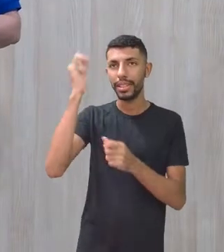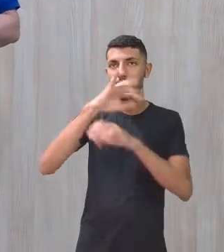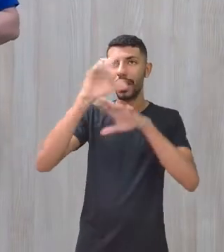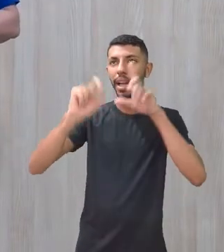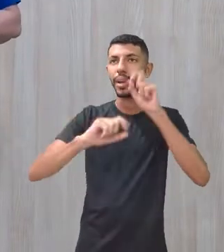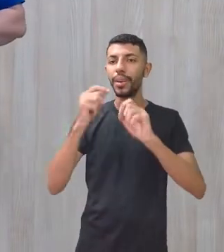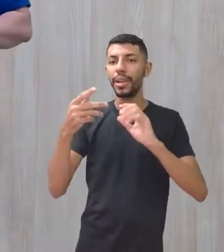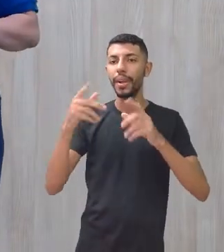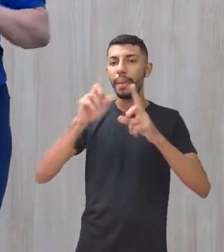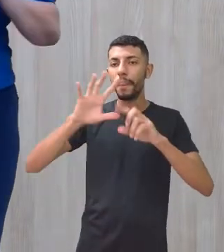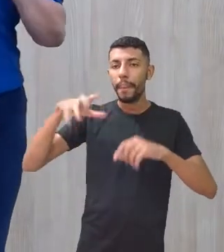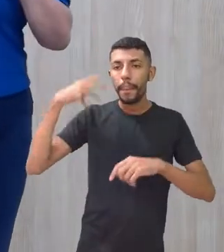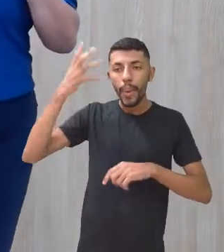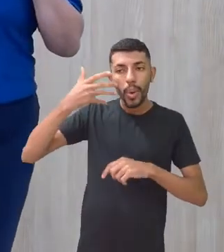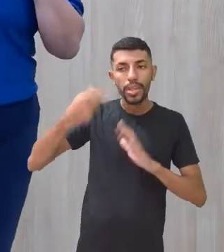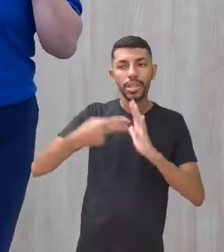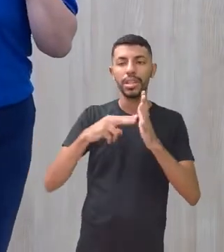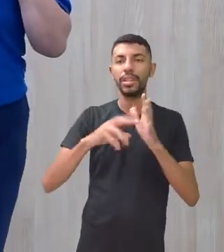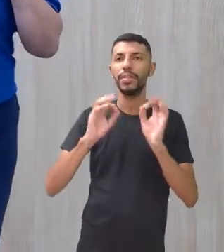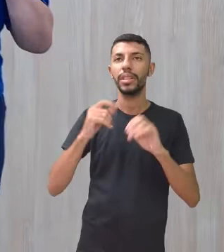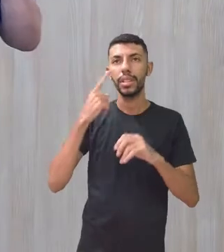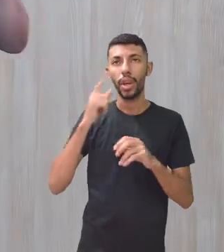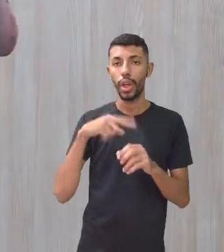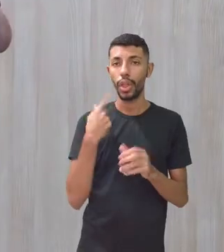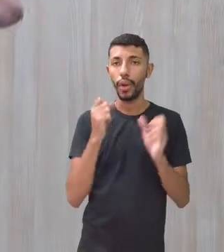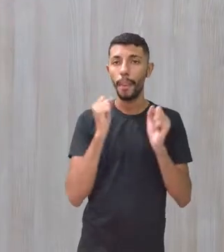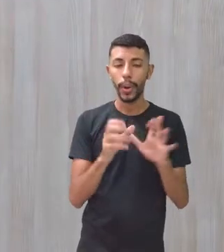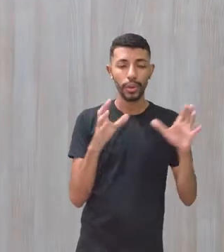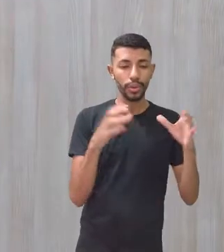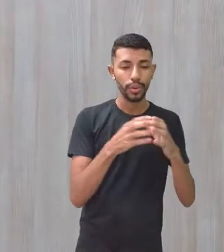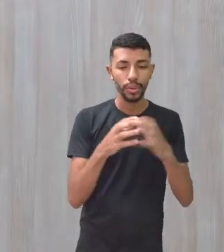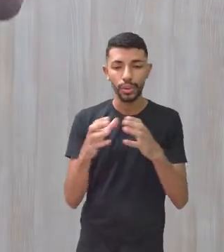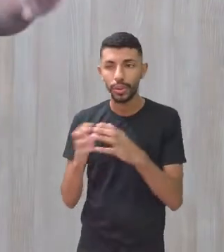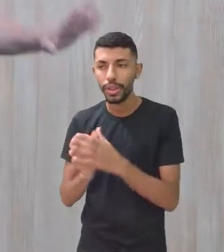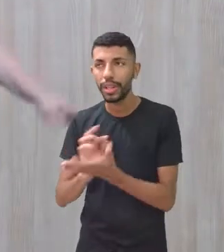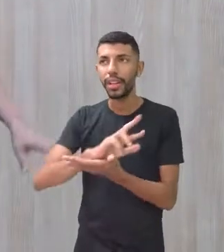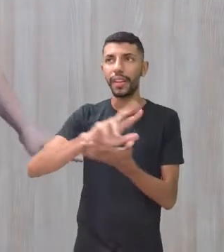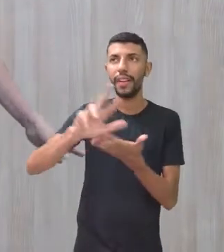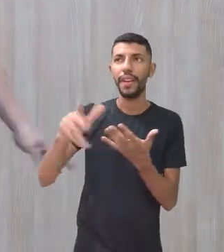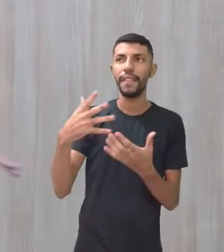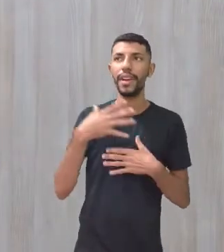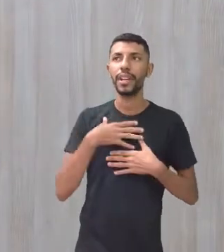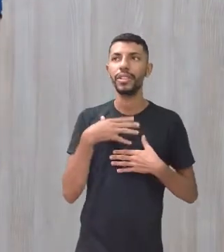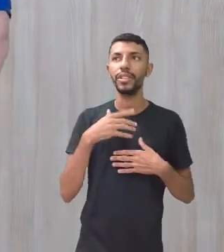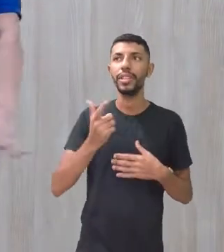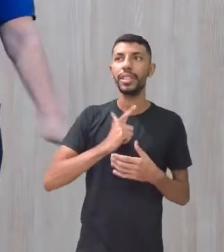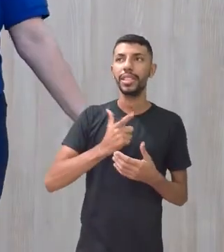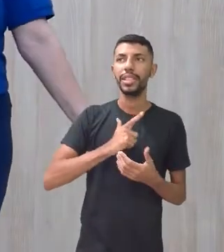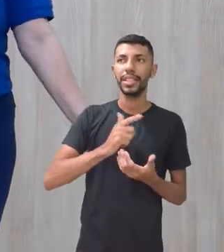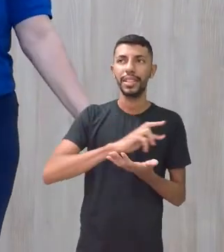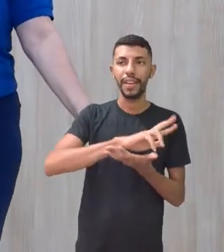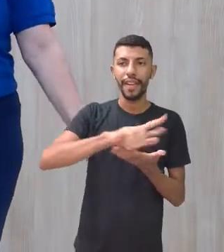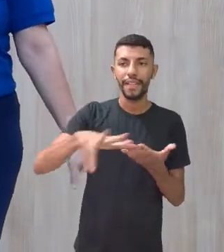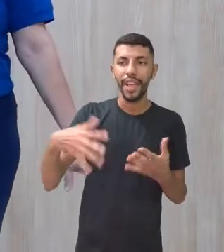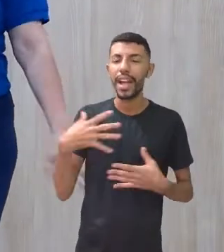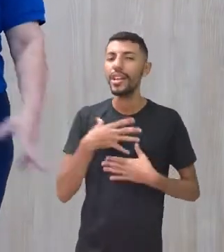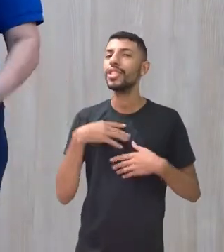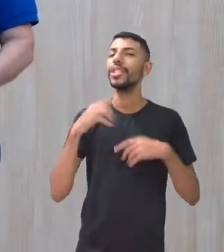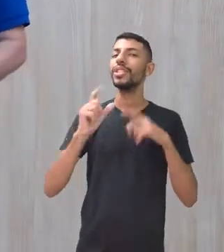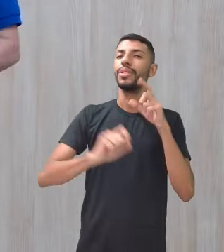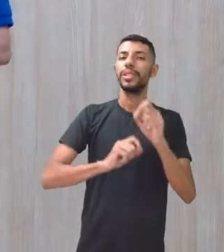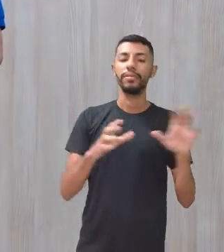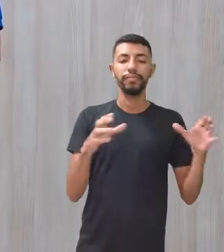a música. Gente, a gente pode classificar a música de diversas maneiras. Existem 1000 formas de